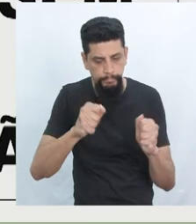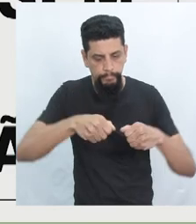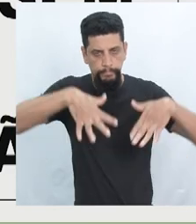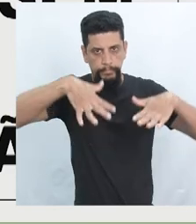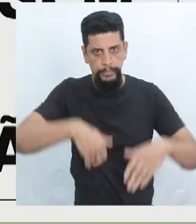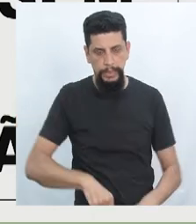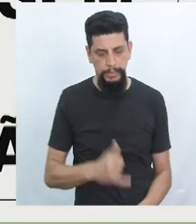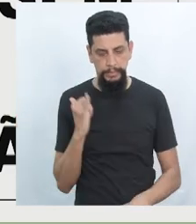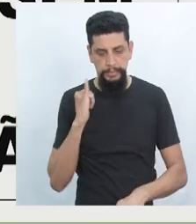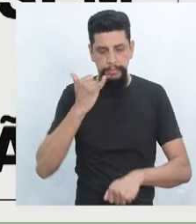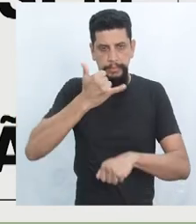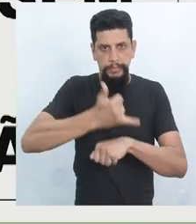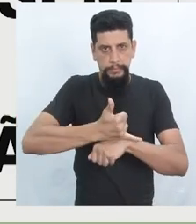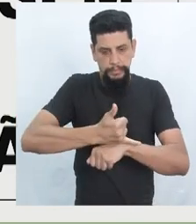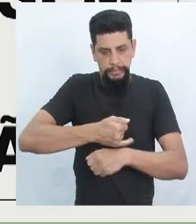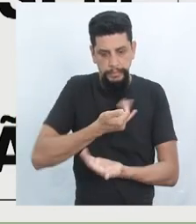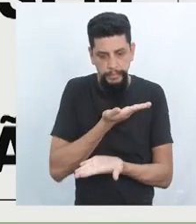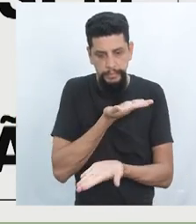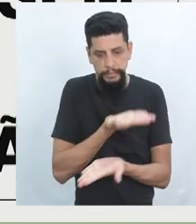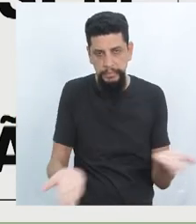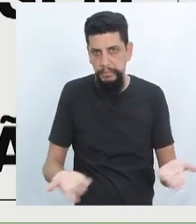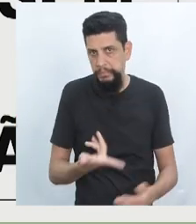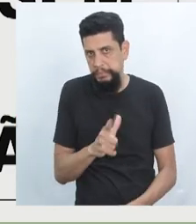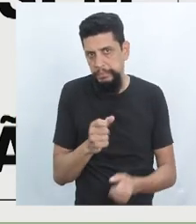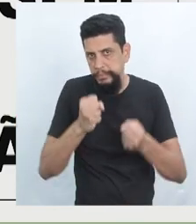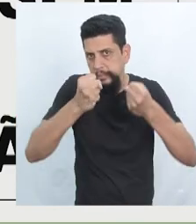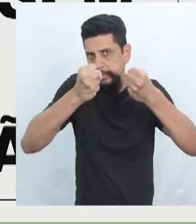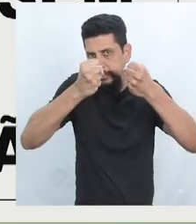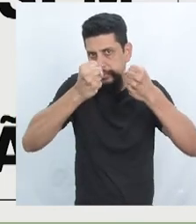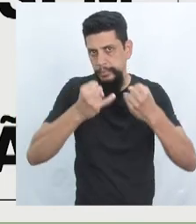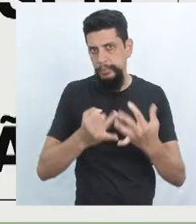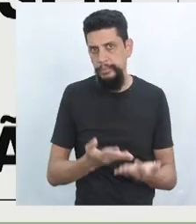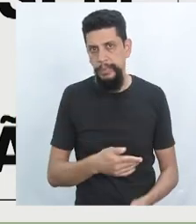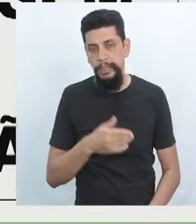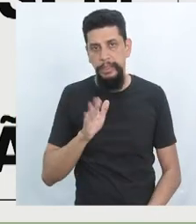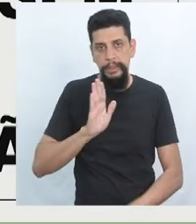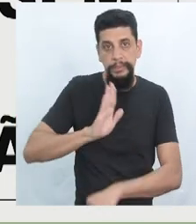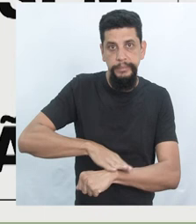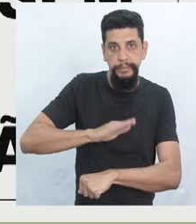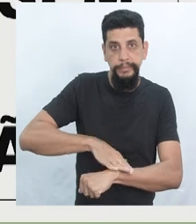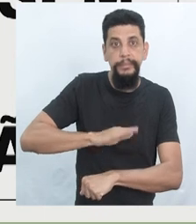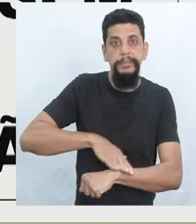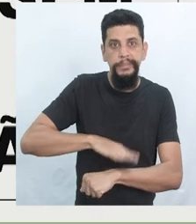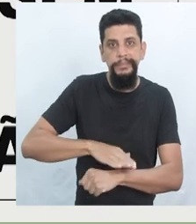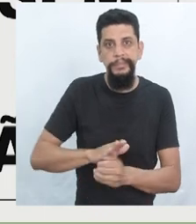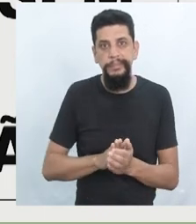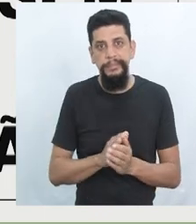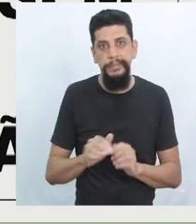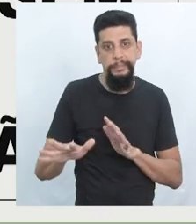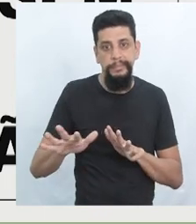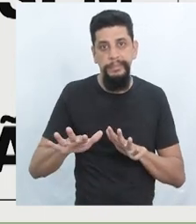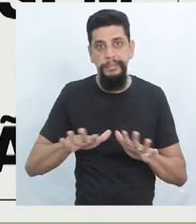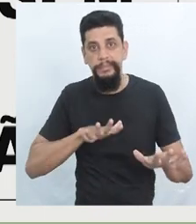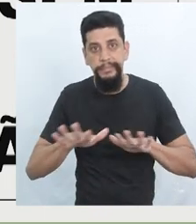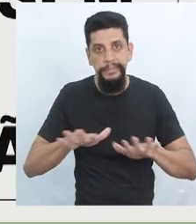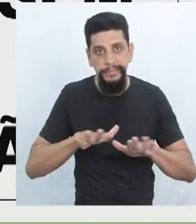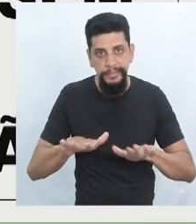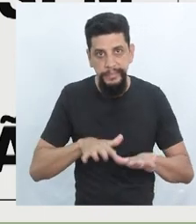suspeitos, um feitiço. Um objeto perdido sem explicação. Está na hora